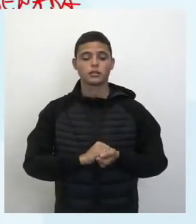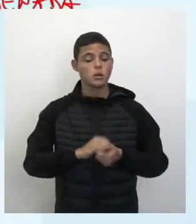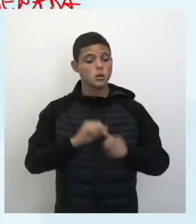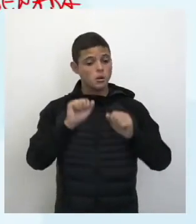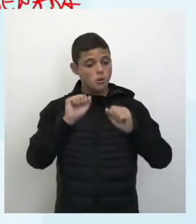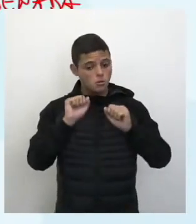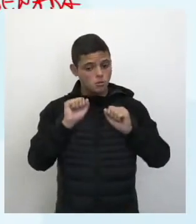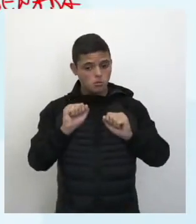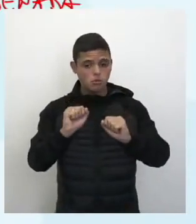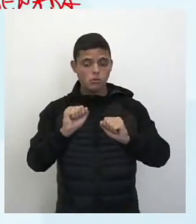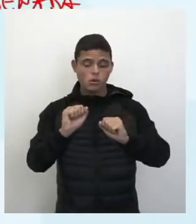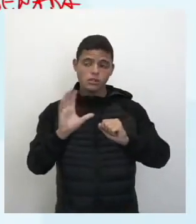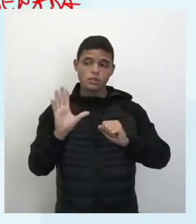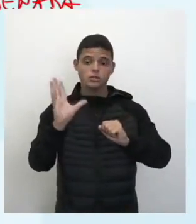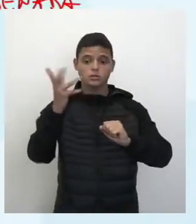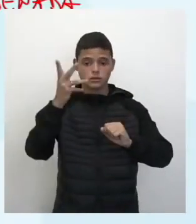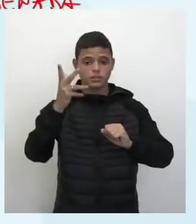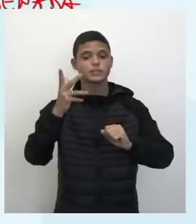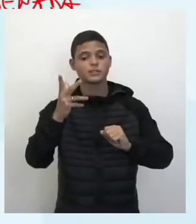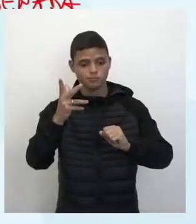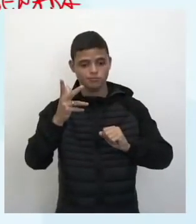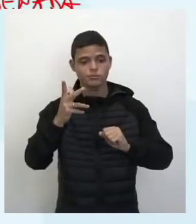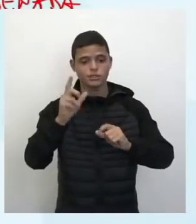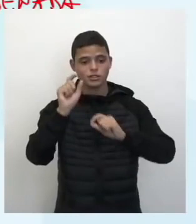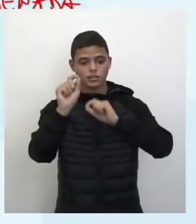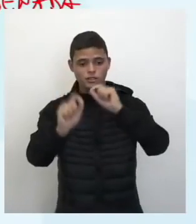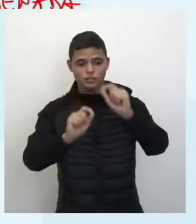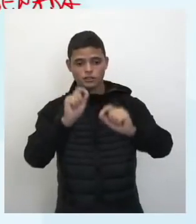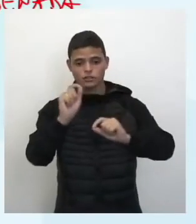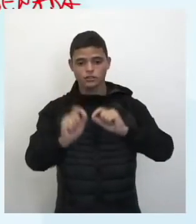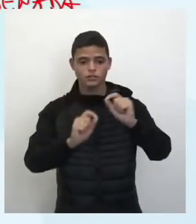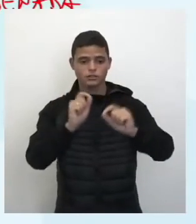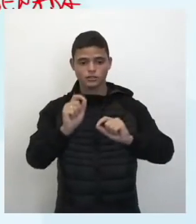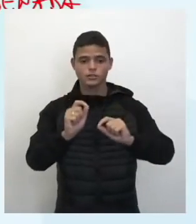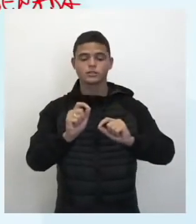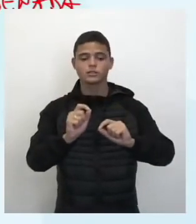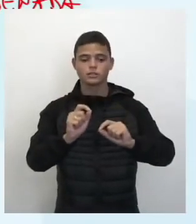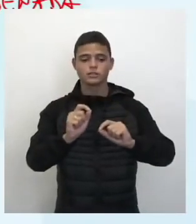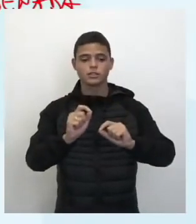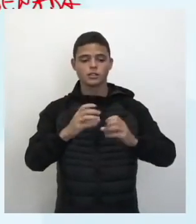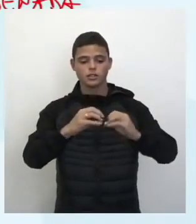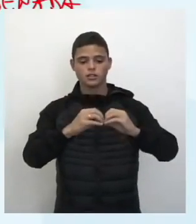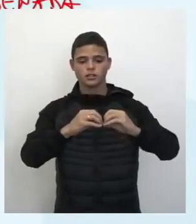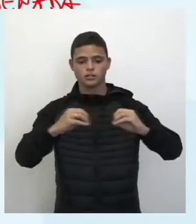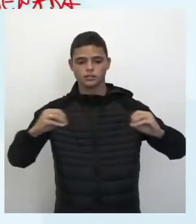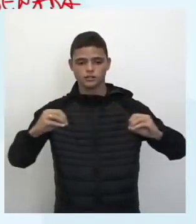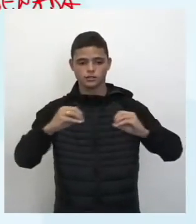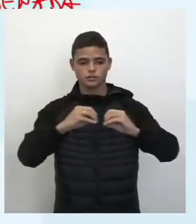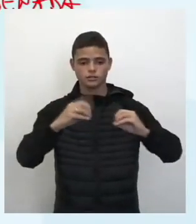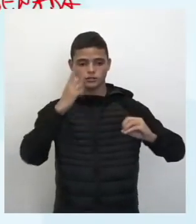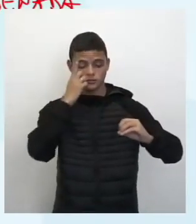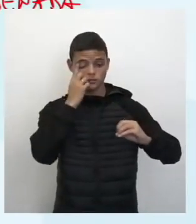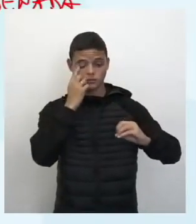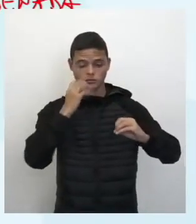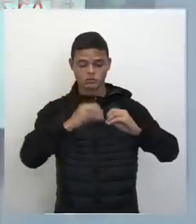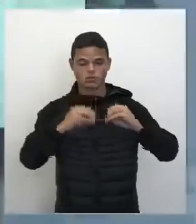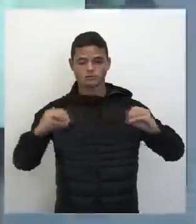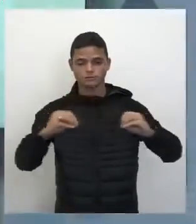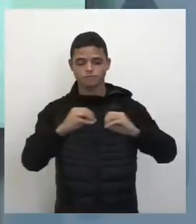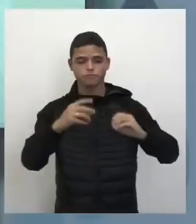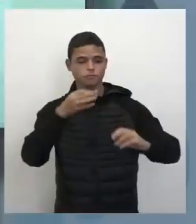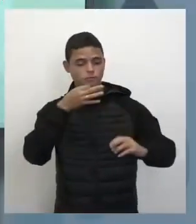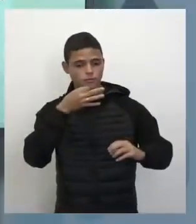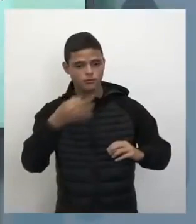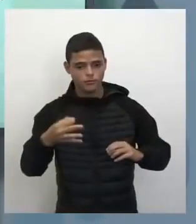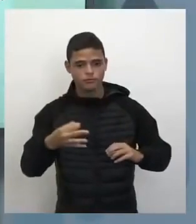deverão enfrentar, outra locução verbal que forma outra oração. Essa oração é uma citação. Perceba que eu estou